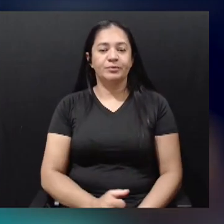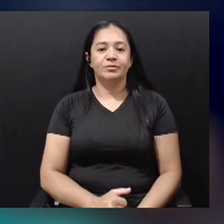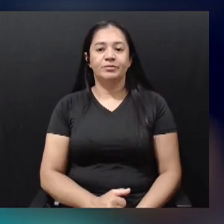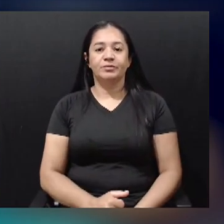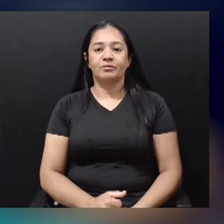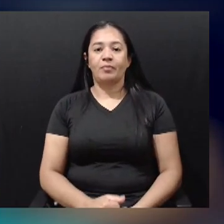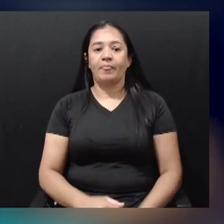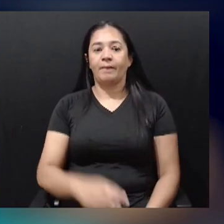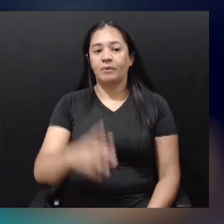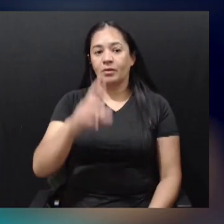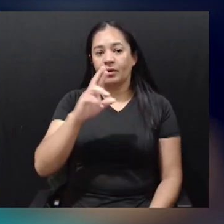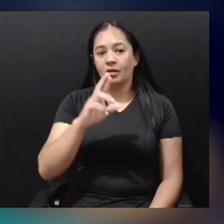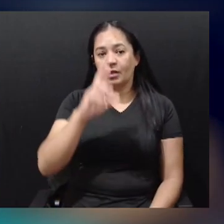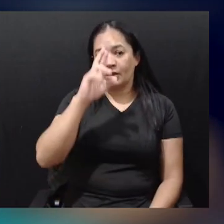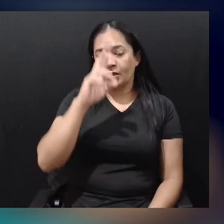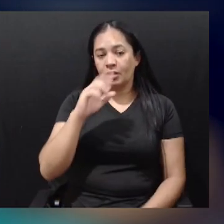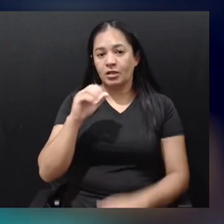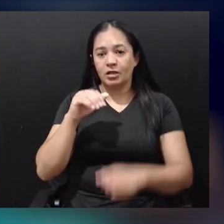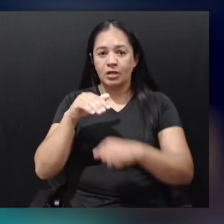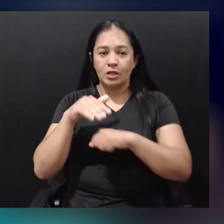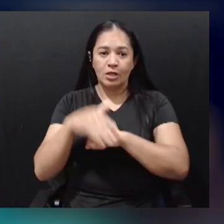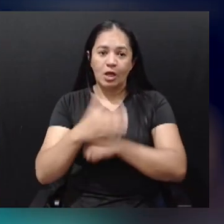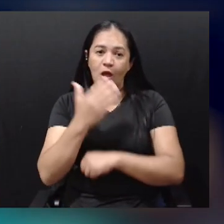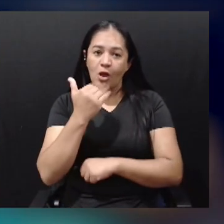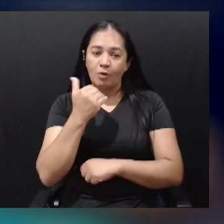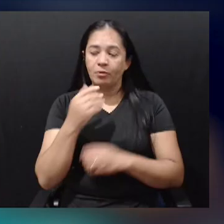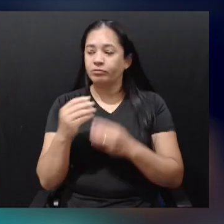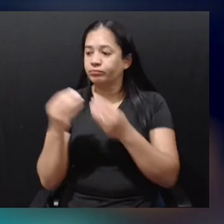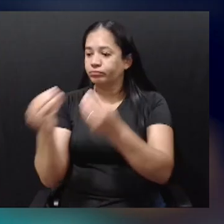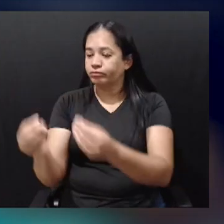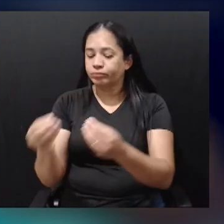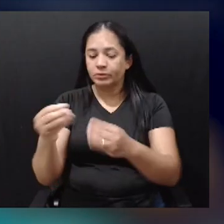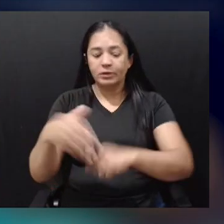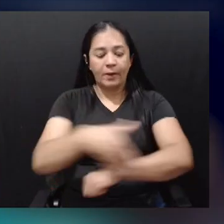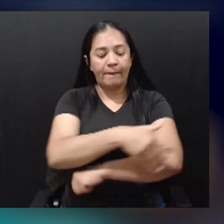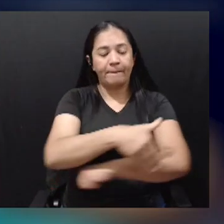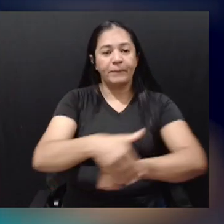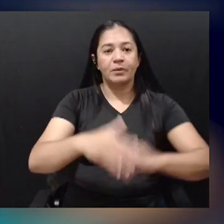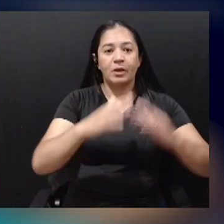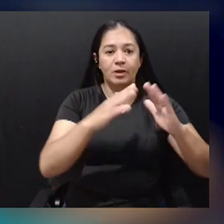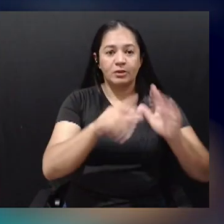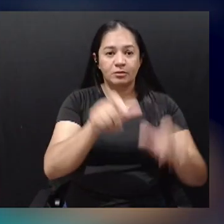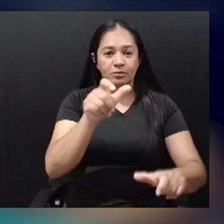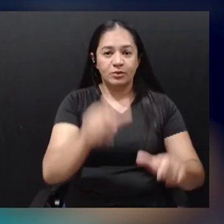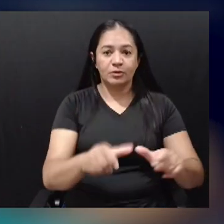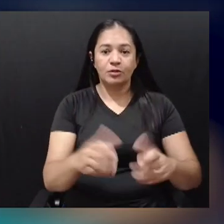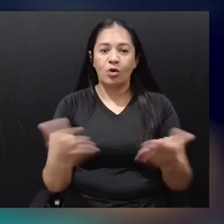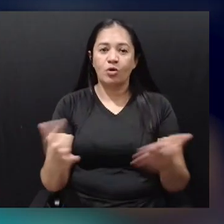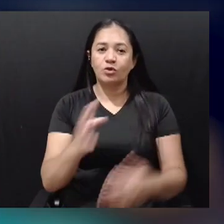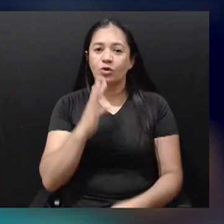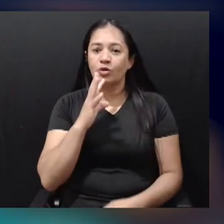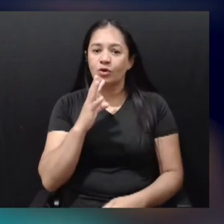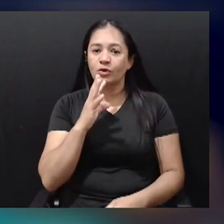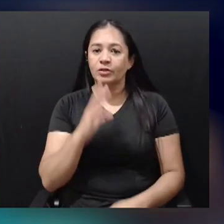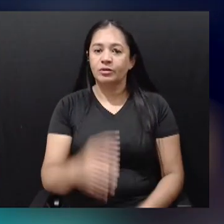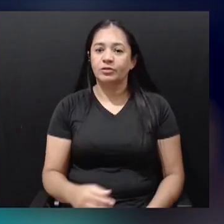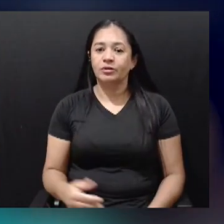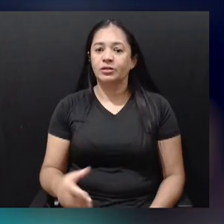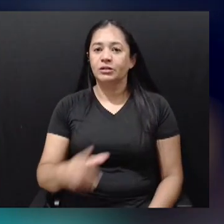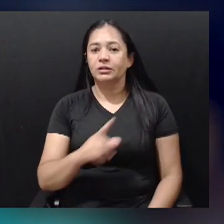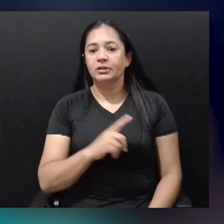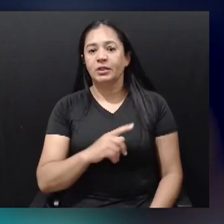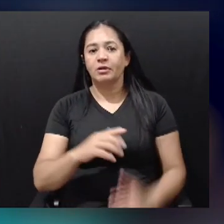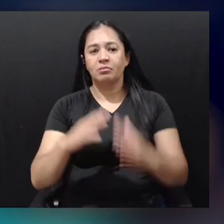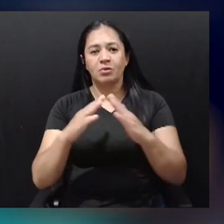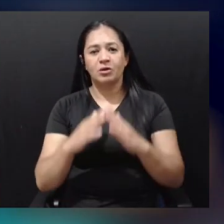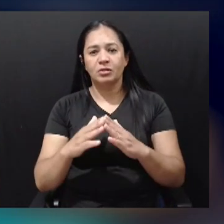moradores em situação de rua. E hoje se conhece moradores em situação de calçada, em vários níveis